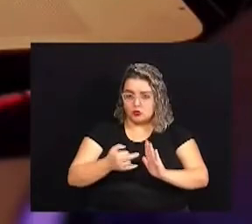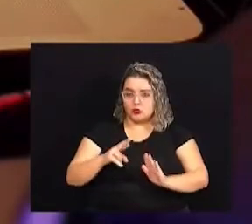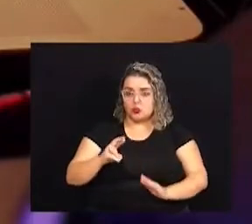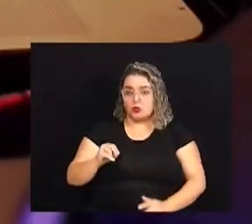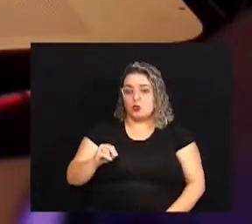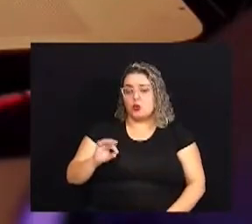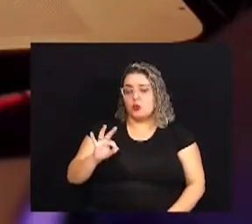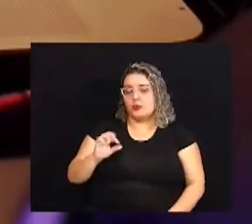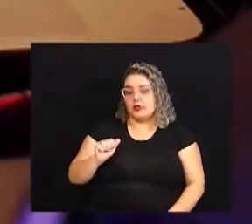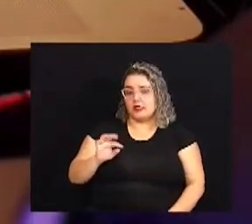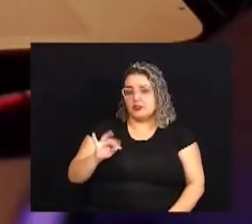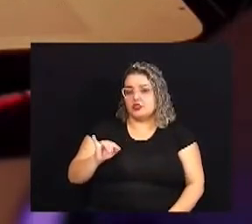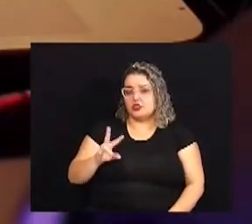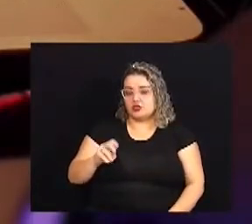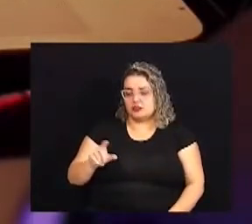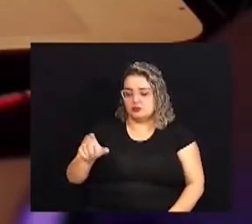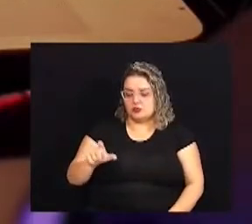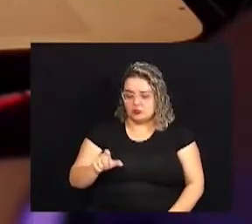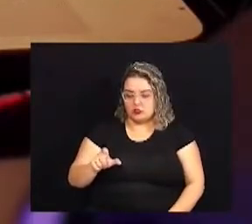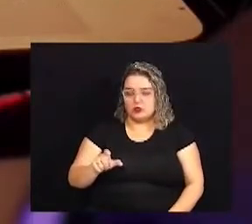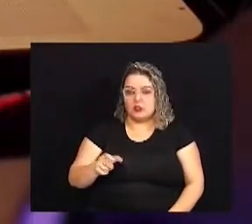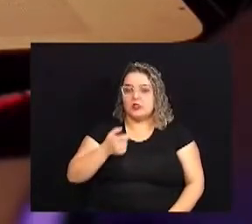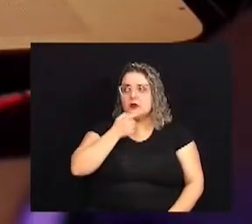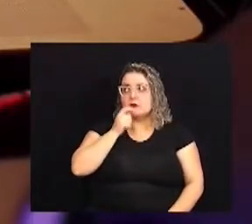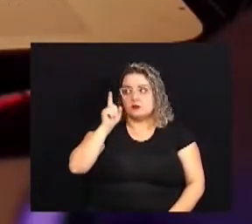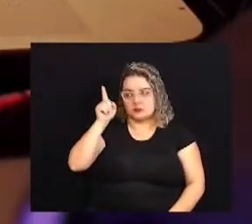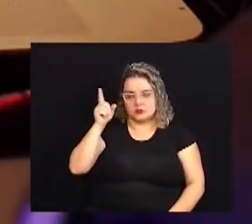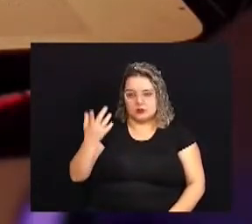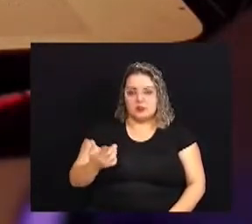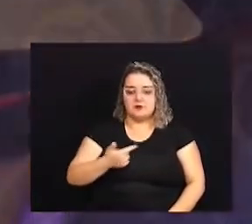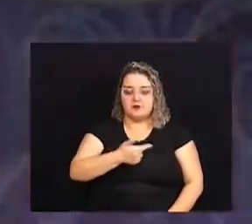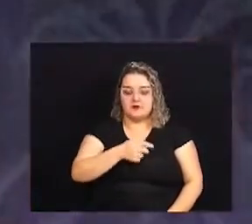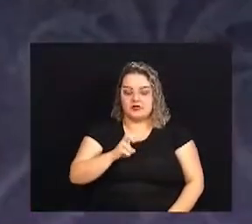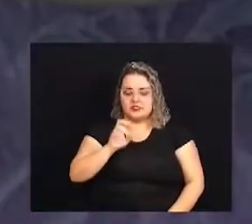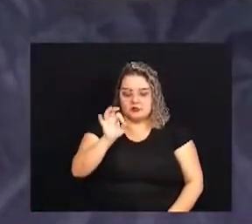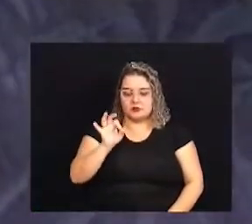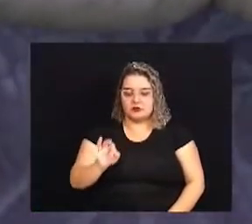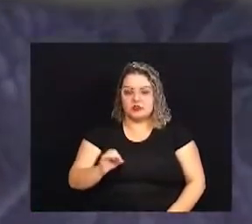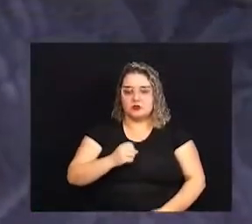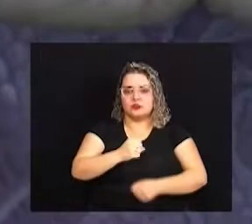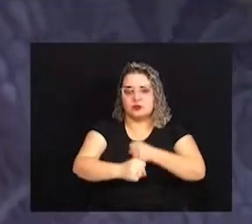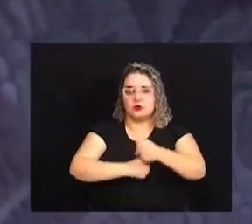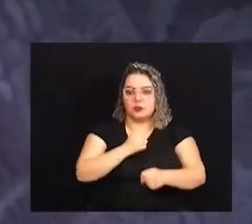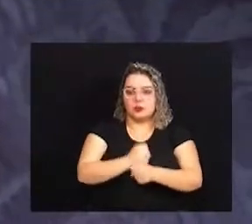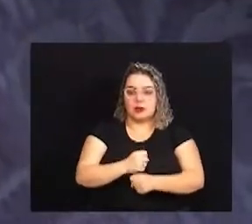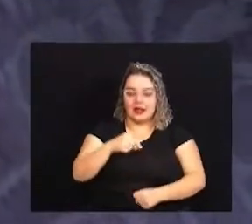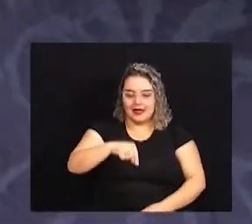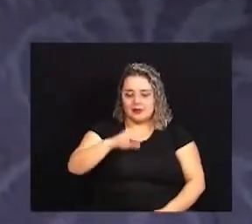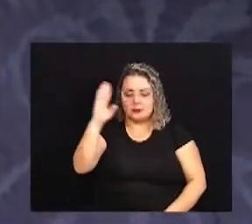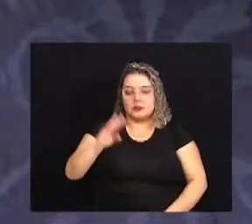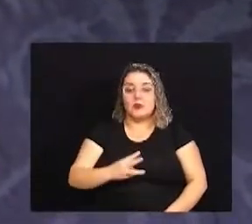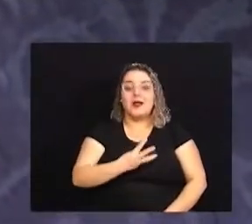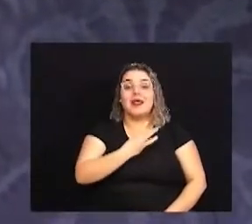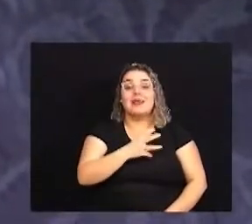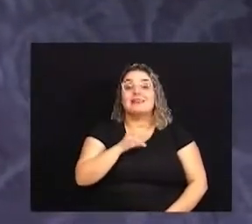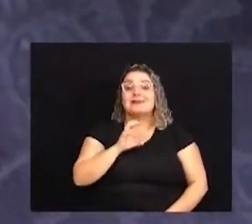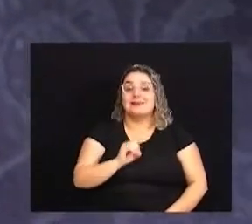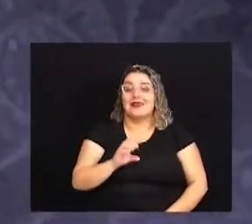Os juros do rotativo do cartão de crédito na Inglaterra, por exemplo, é 25% ao ano. No Brasil chega a